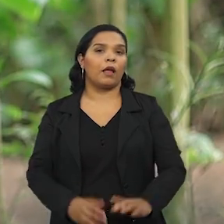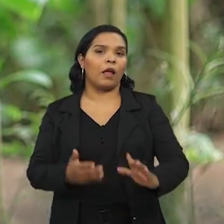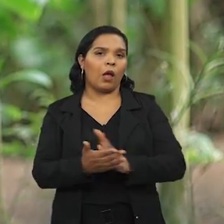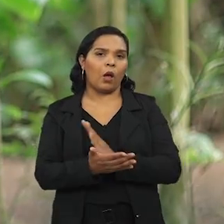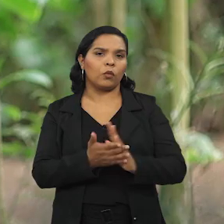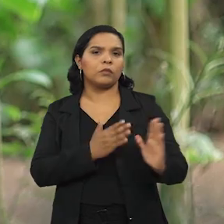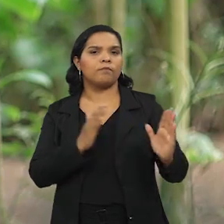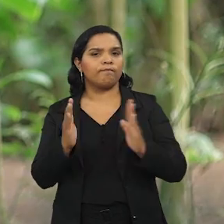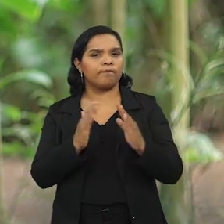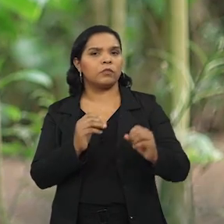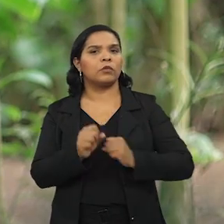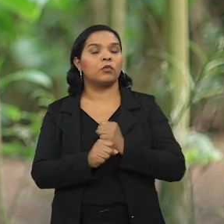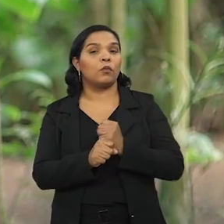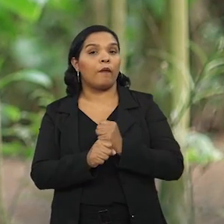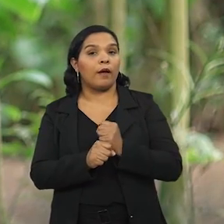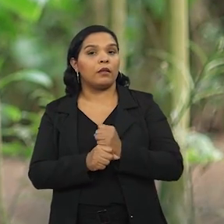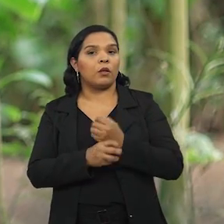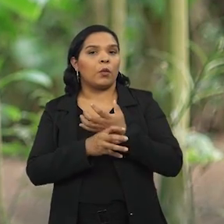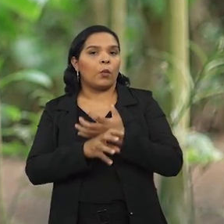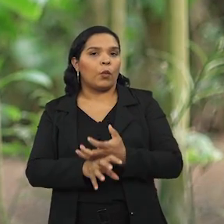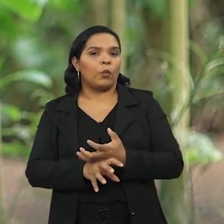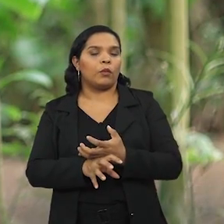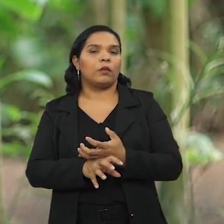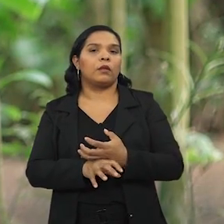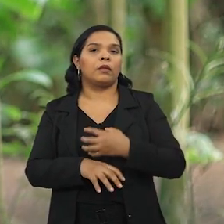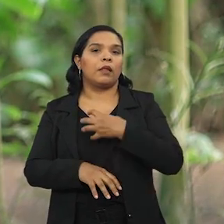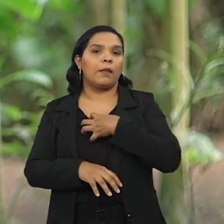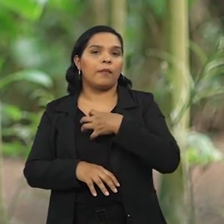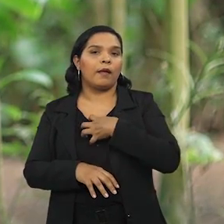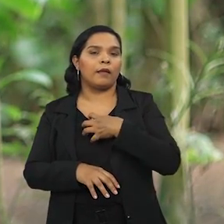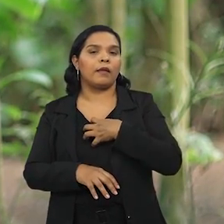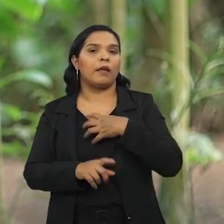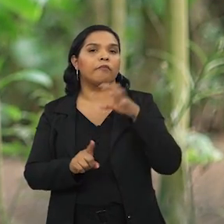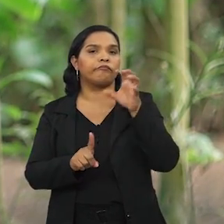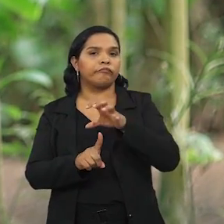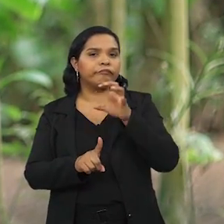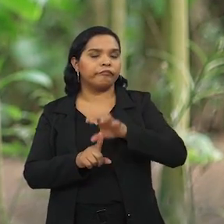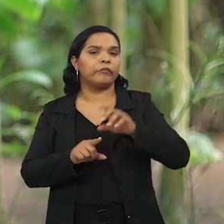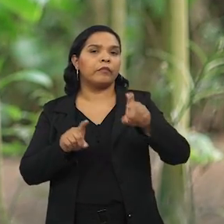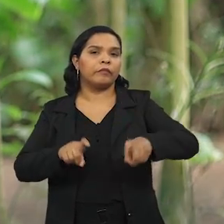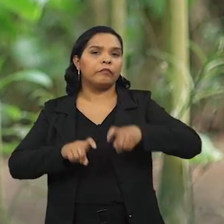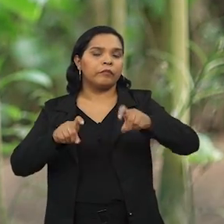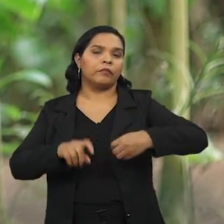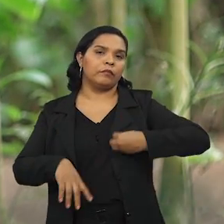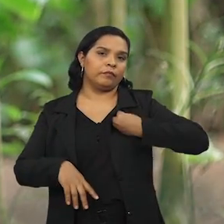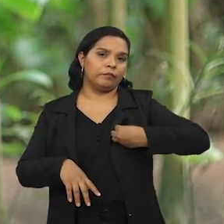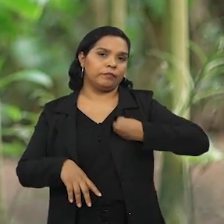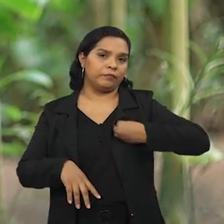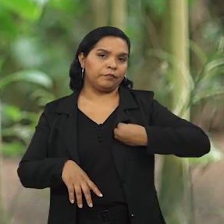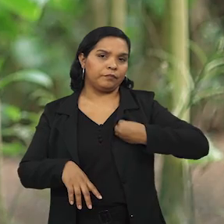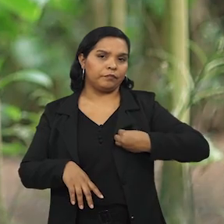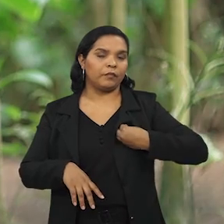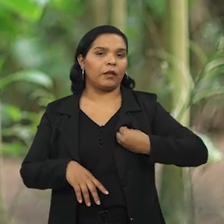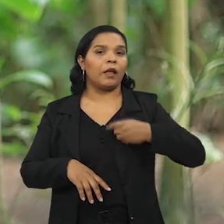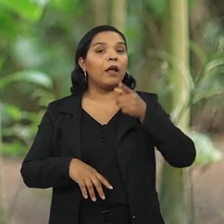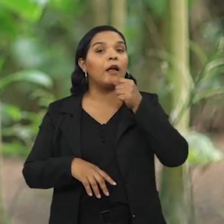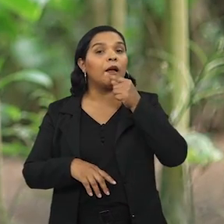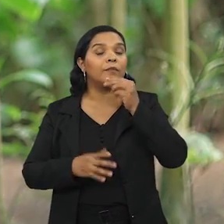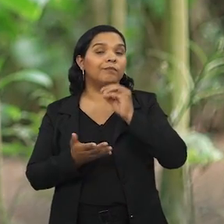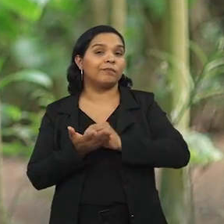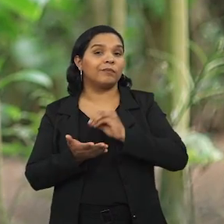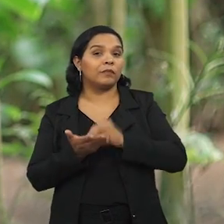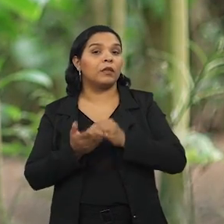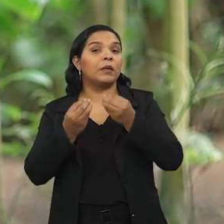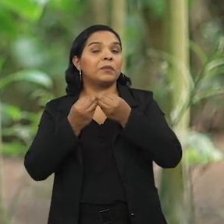Em alguns períodos do ano, a seca no sertão produtivo da Bahia afeta a rotina de agricultores da região. A escassez de água